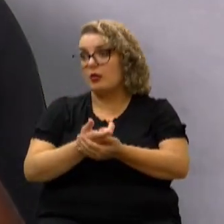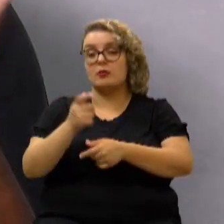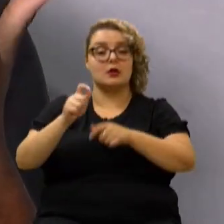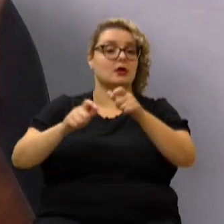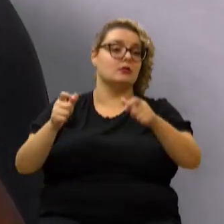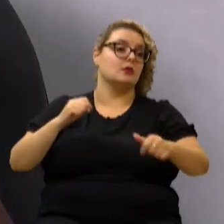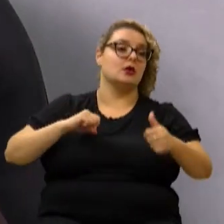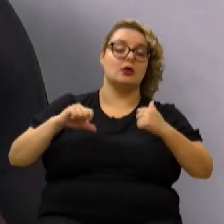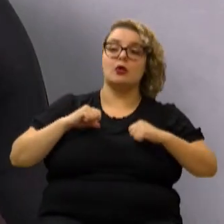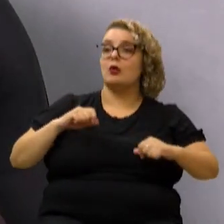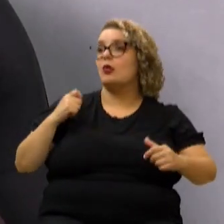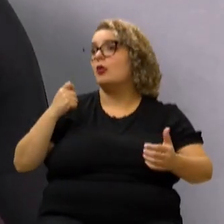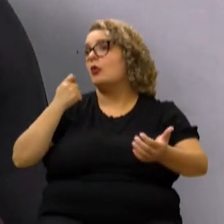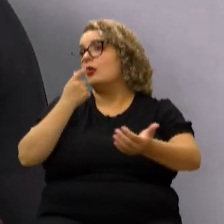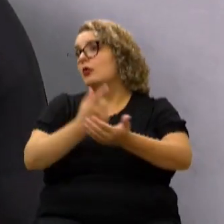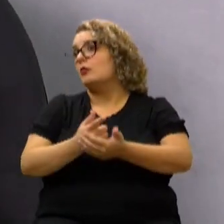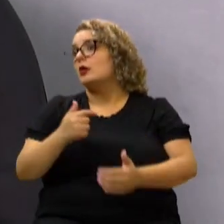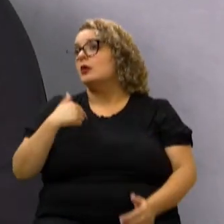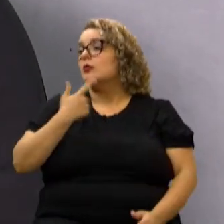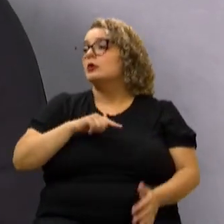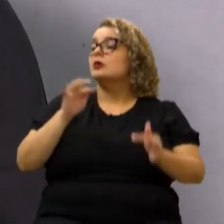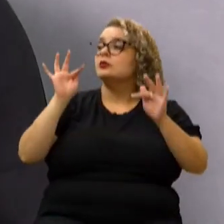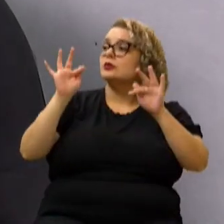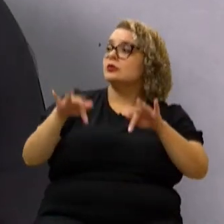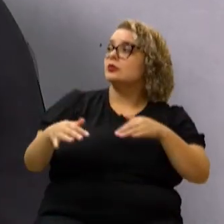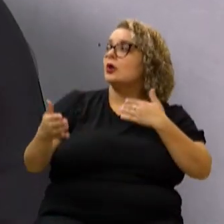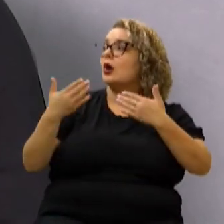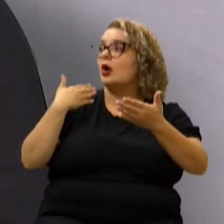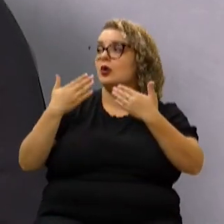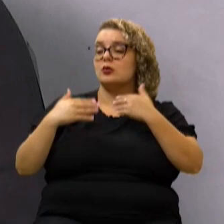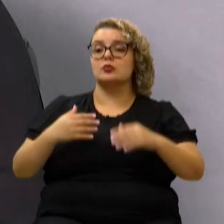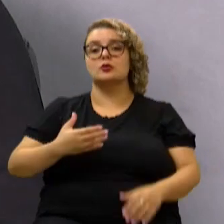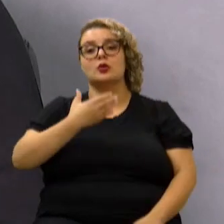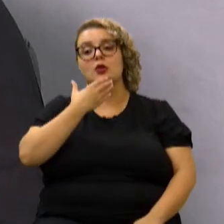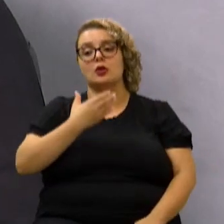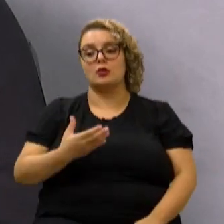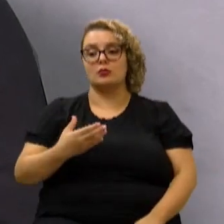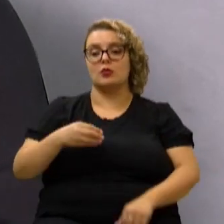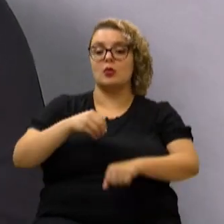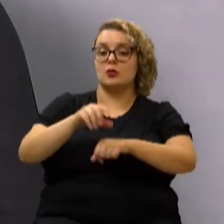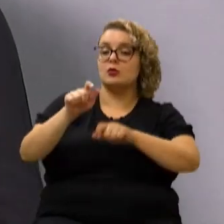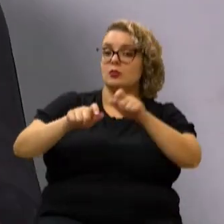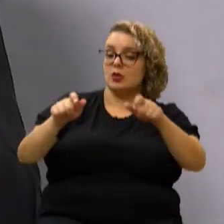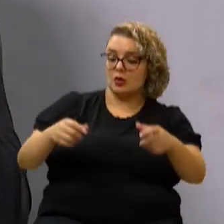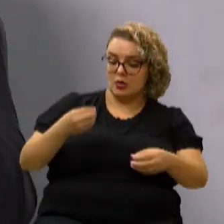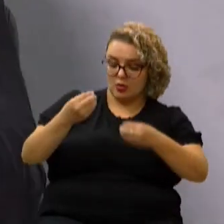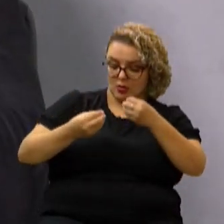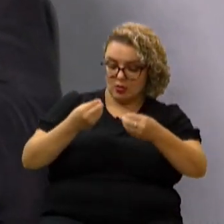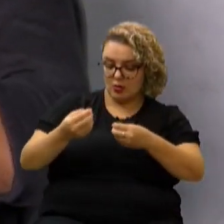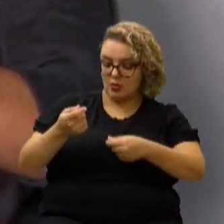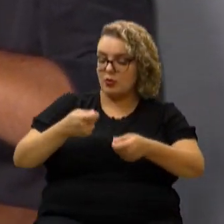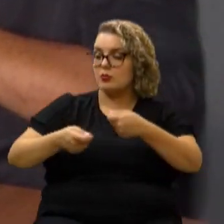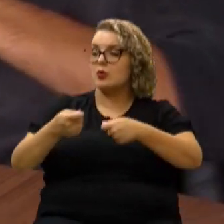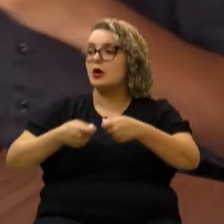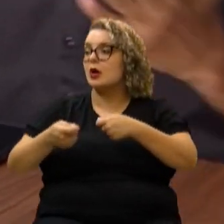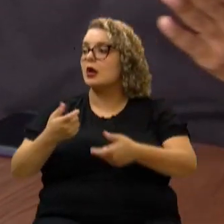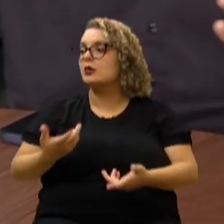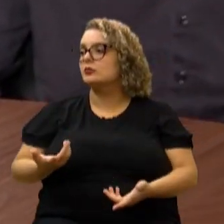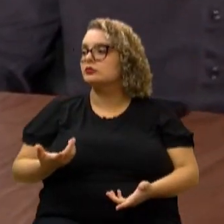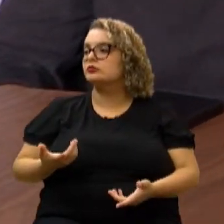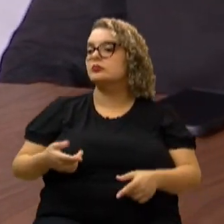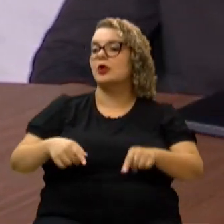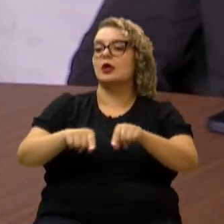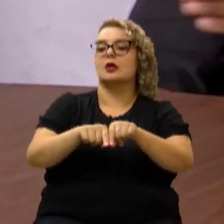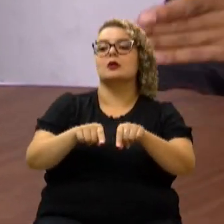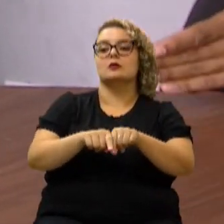muita gente fica ansiosa por poder comprar. E para a gente encerrar o nosso papo sobre Natal, João, deixa uma dica para o pessoal de como poder